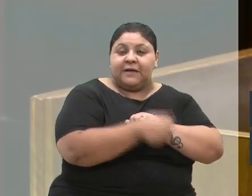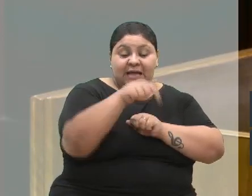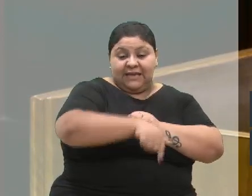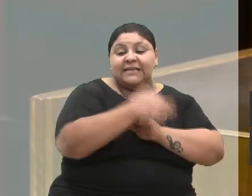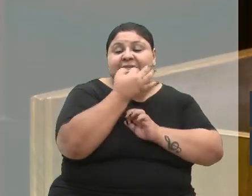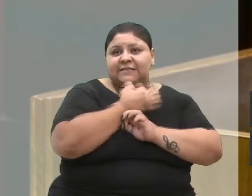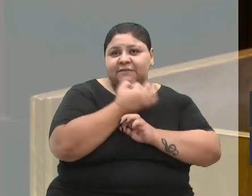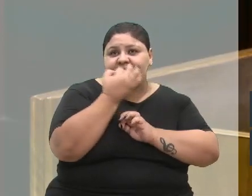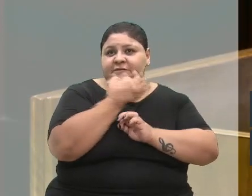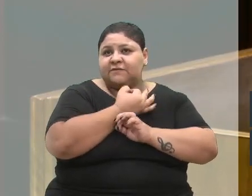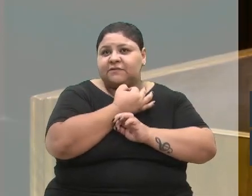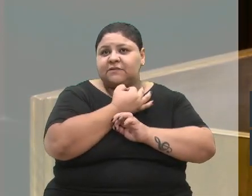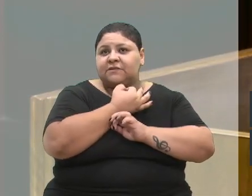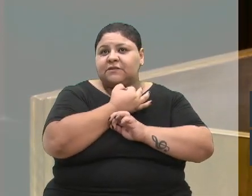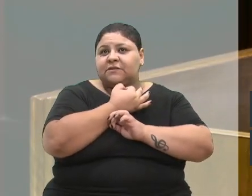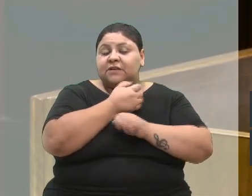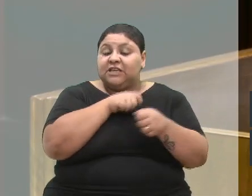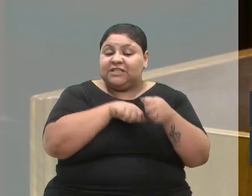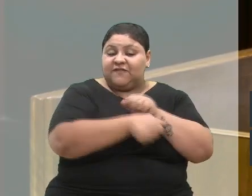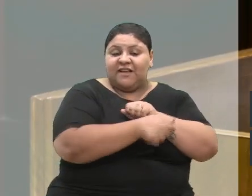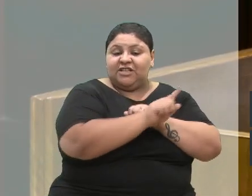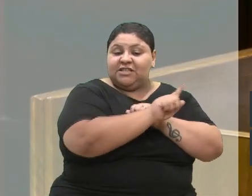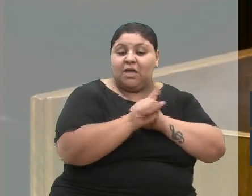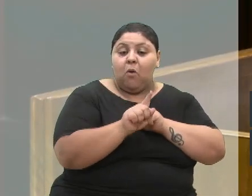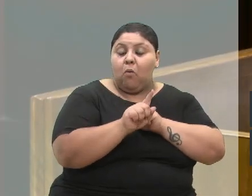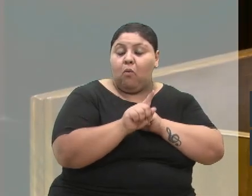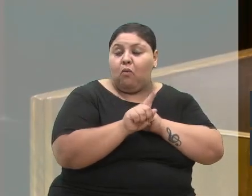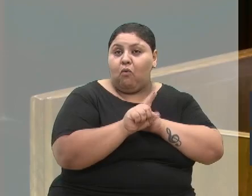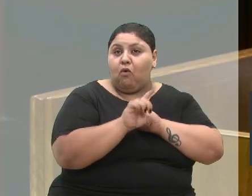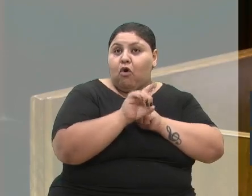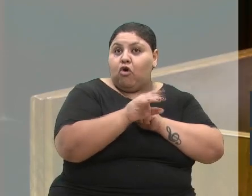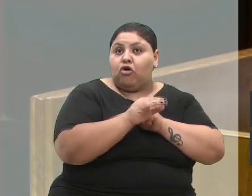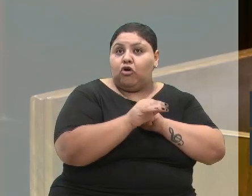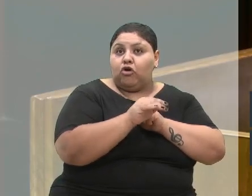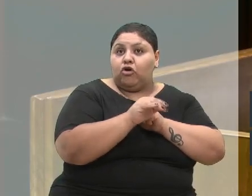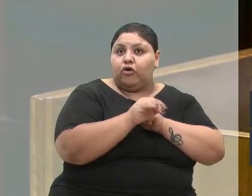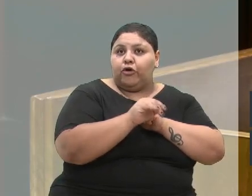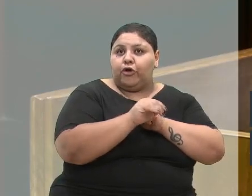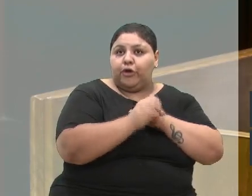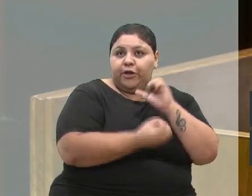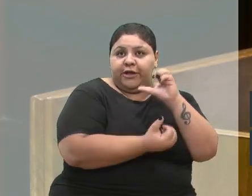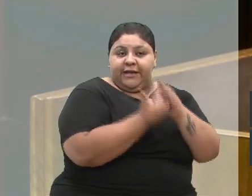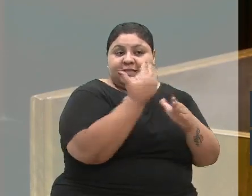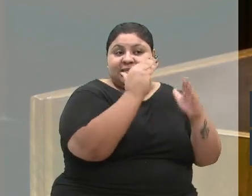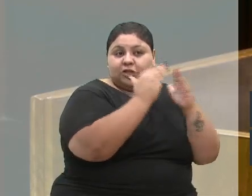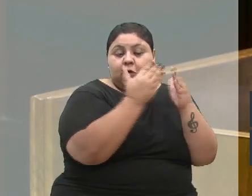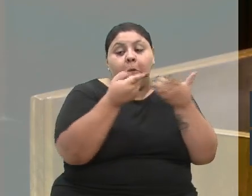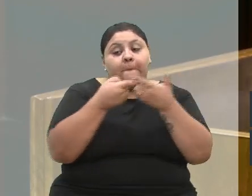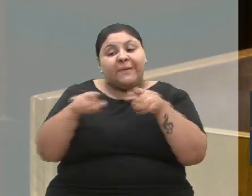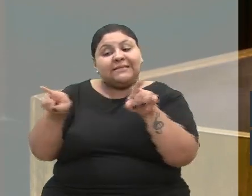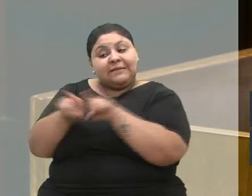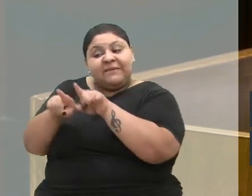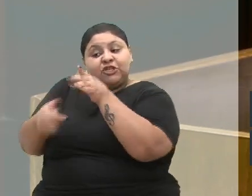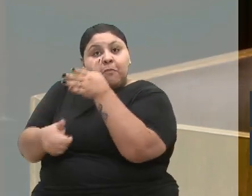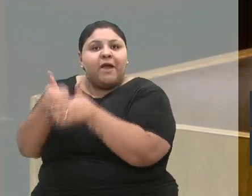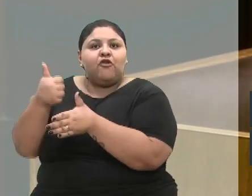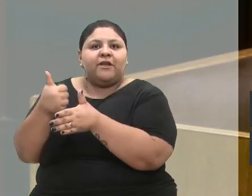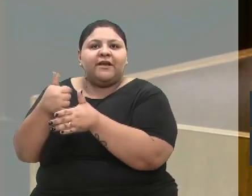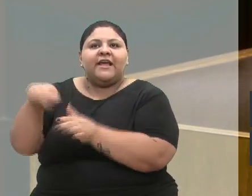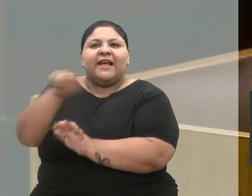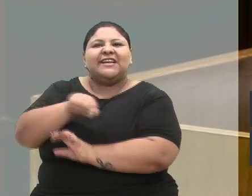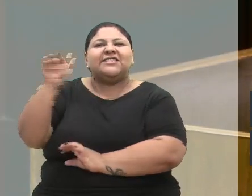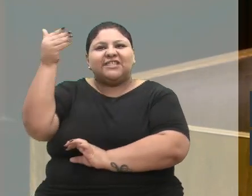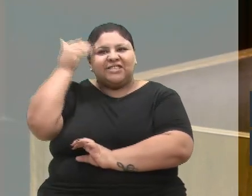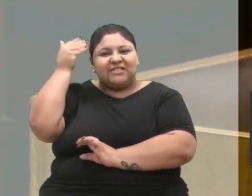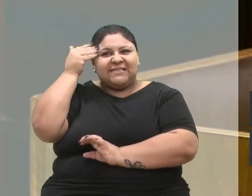Cidades, onde se investe não só em produção de casas novas, de moradia, mas também de melhorias. A gente sabe que